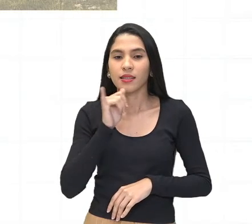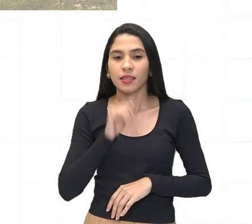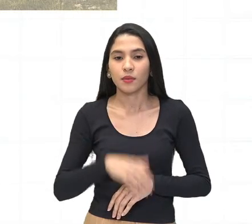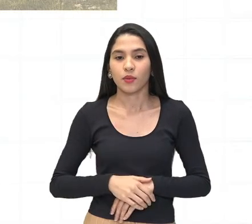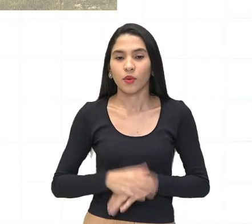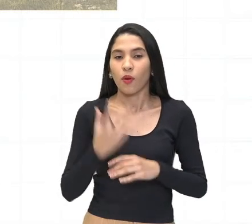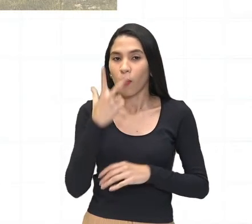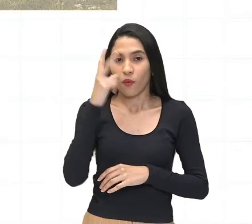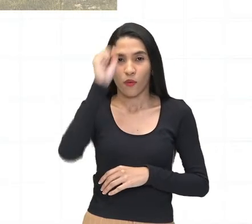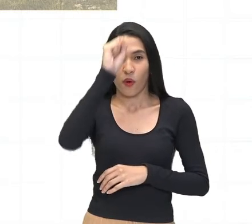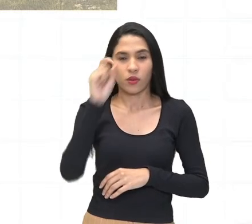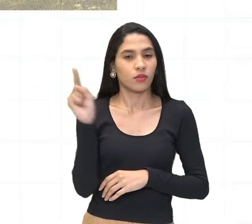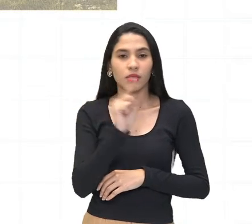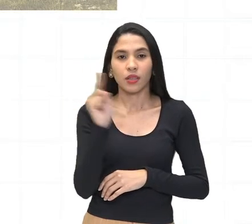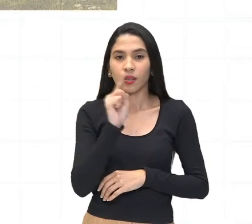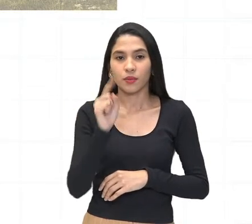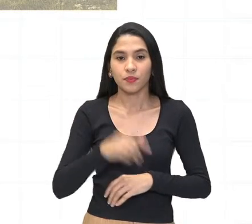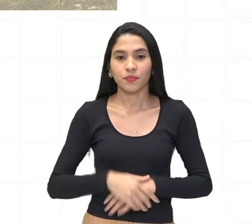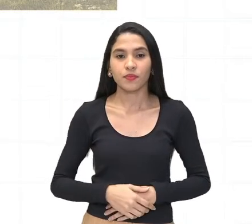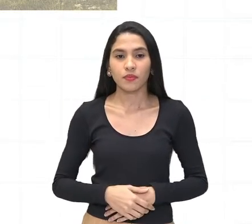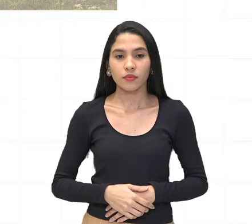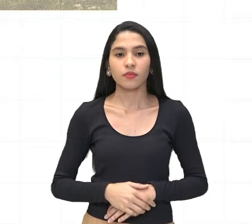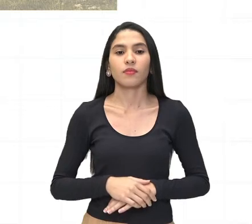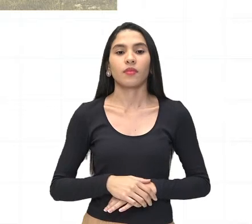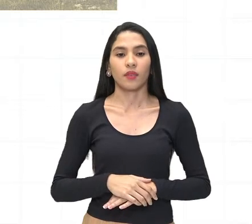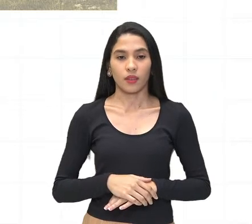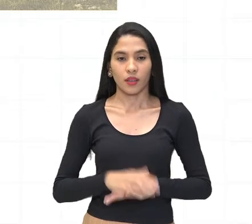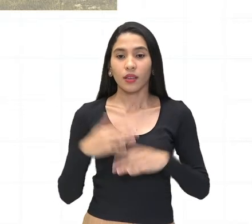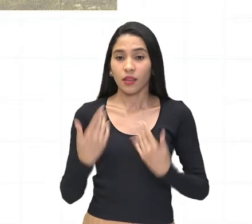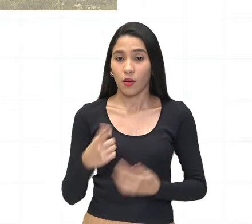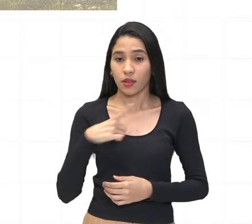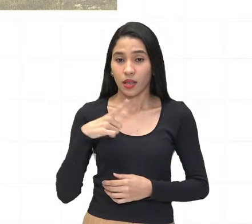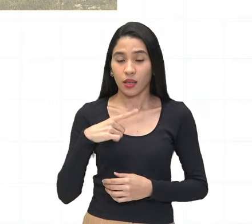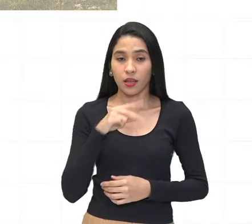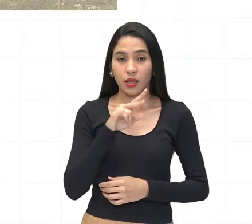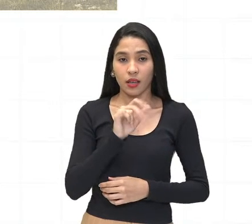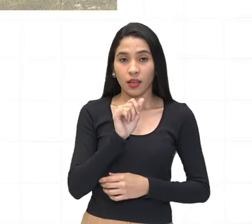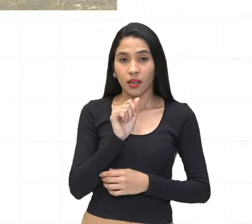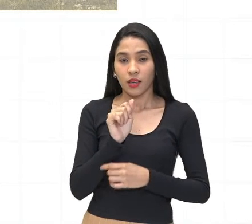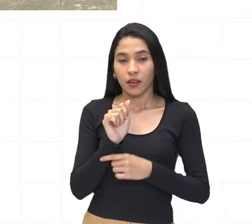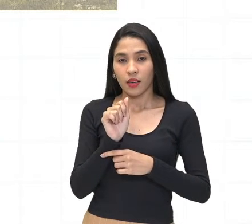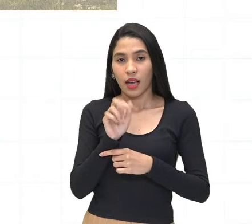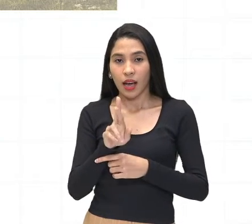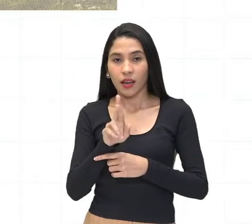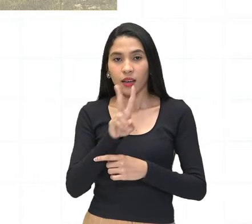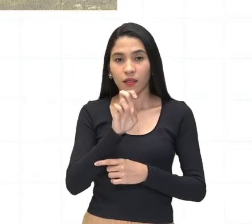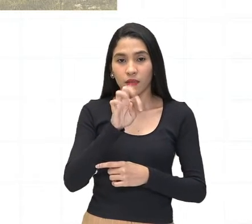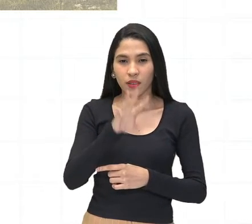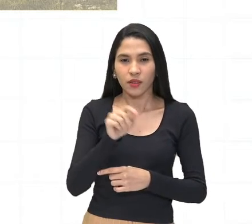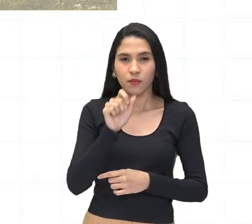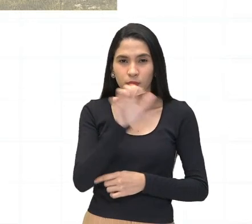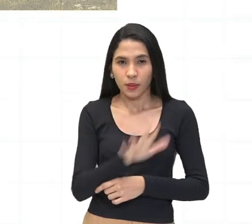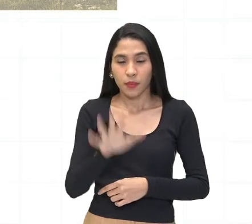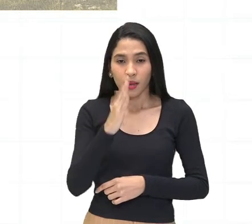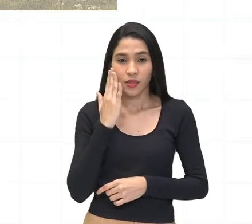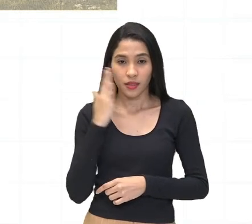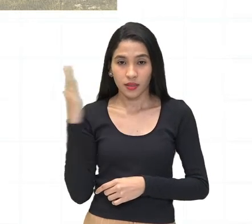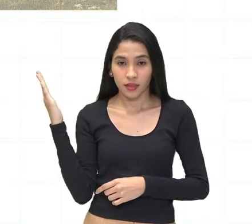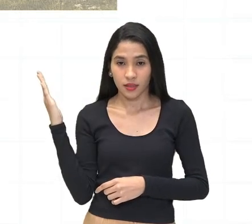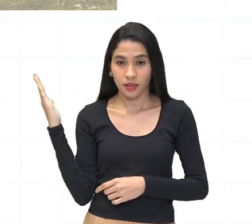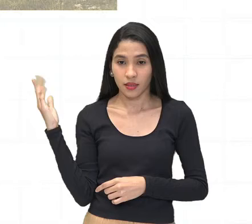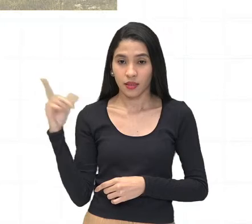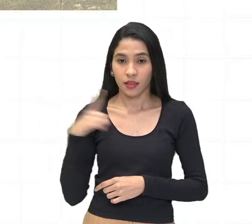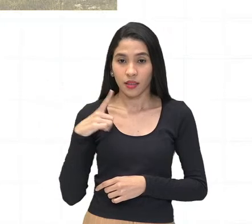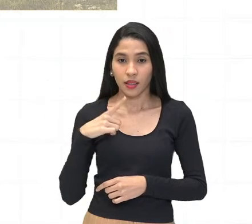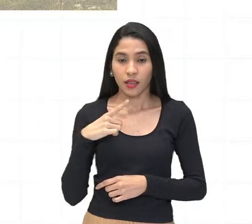muito forte, né? Então, assim, nós temos o vento. Vocês observam aí que nessa imagem nós temos